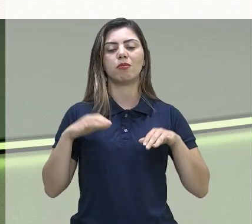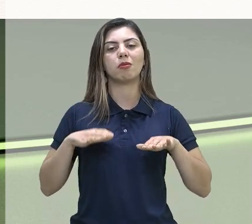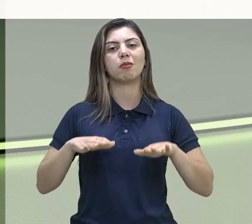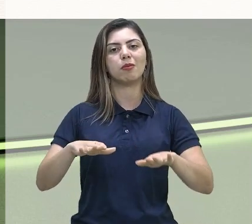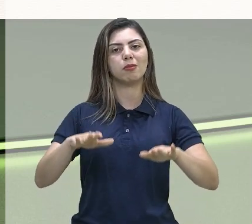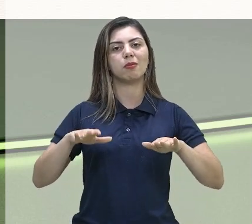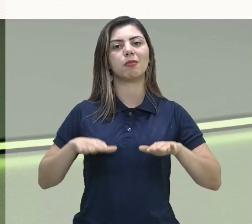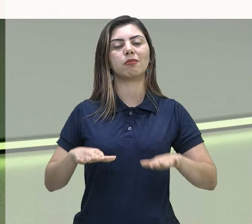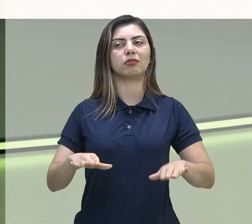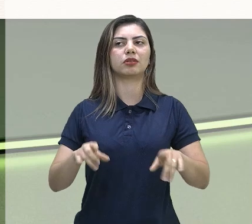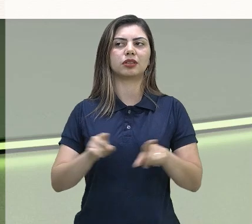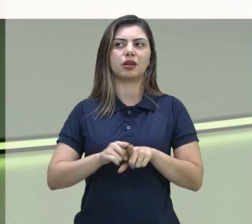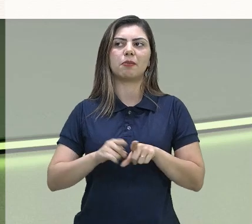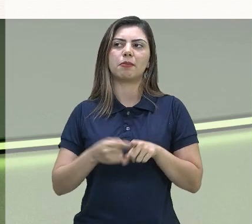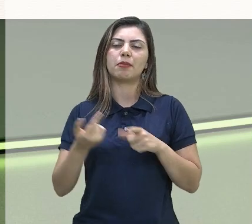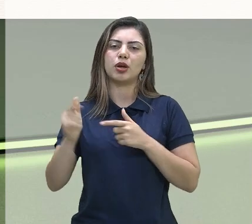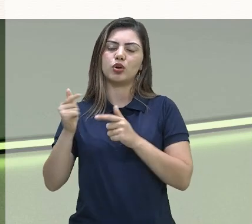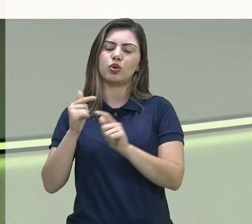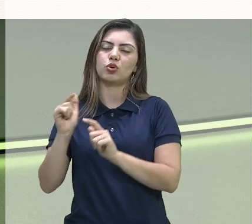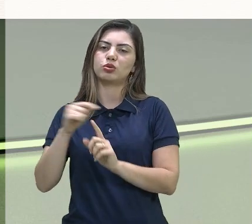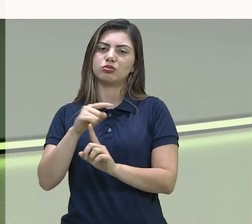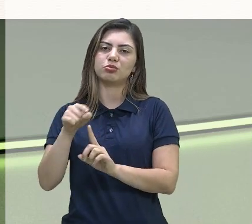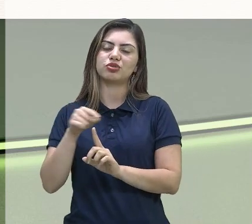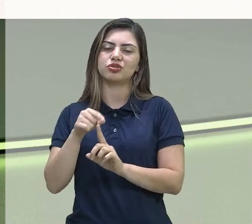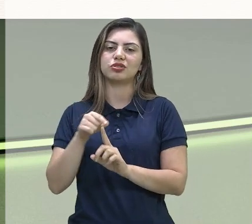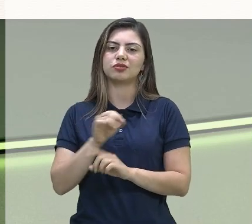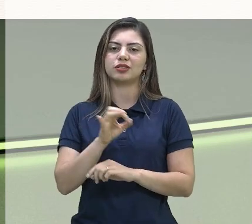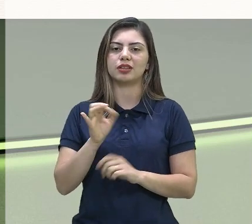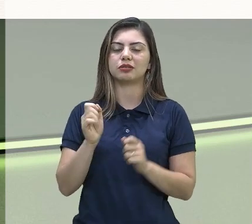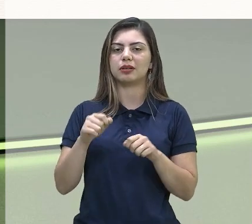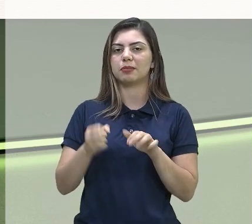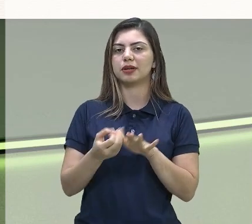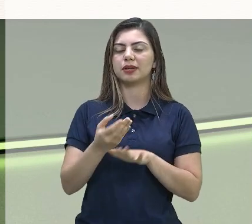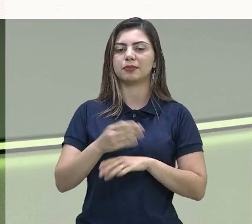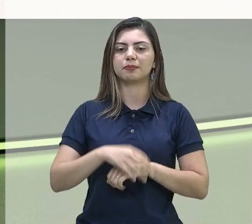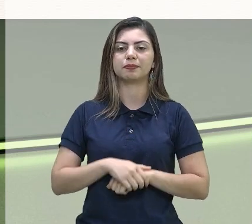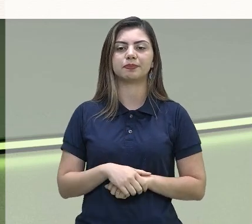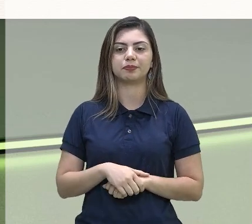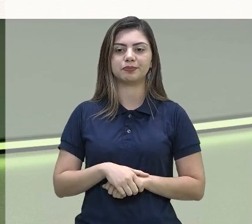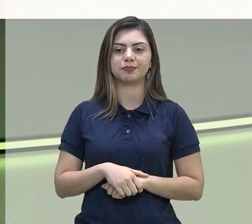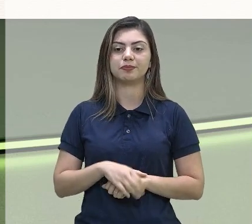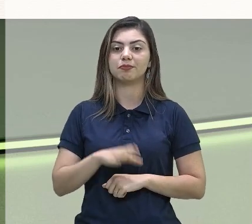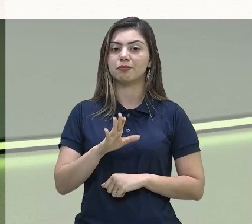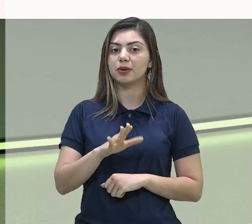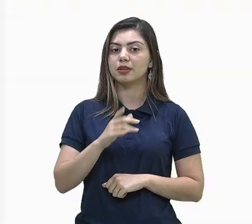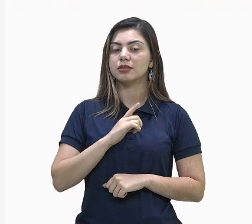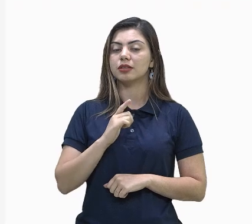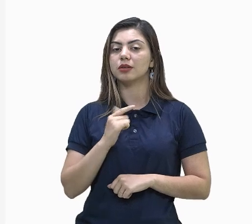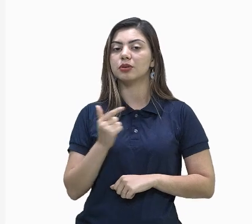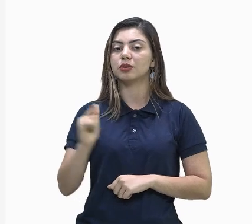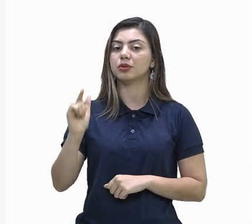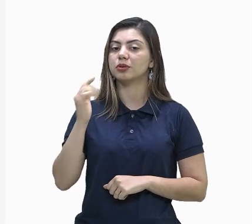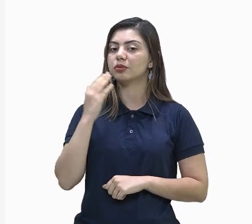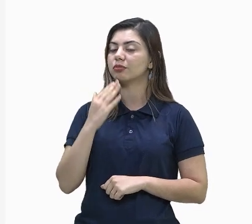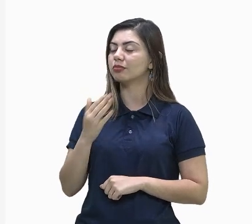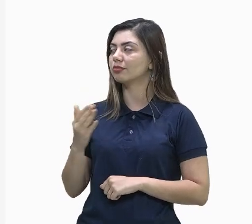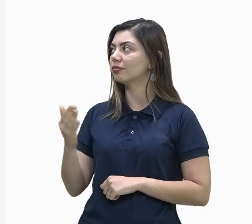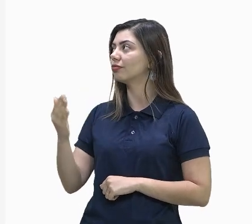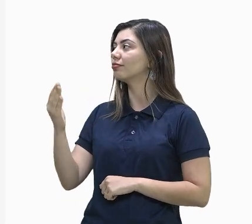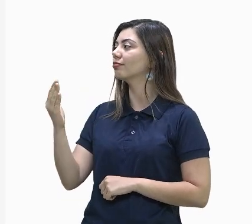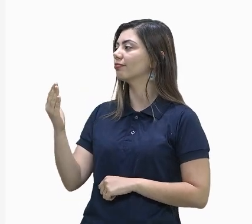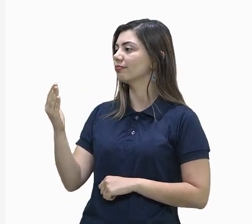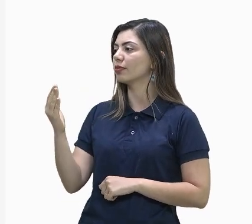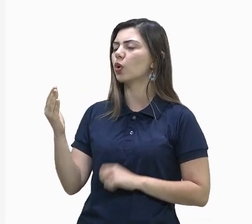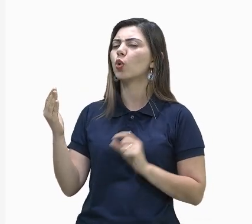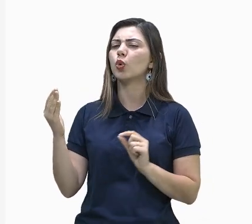em outras finalidades. Agora nós temos aqui o amido. O